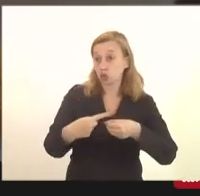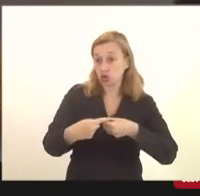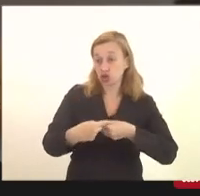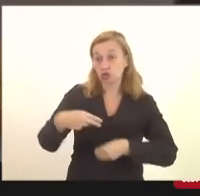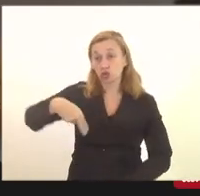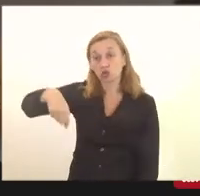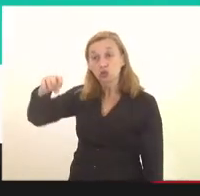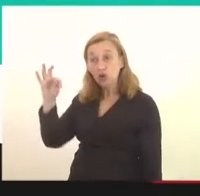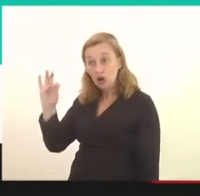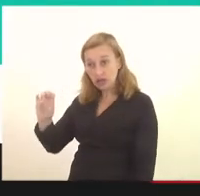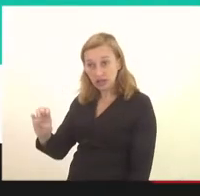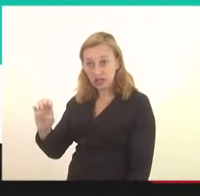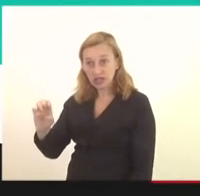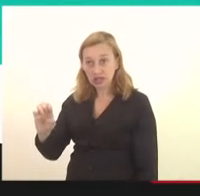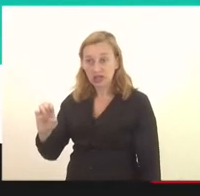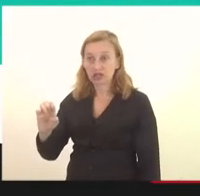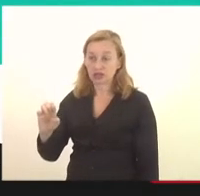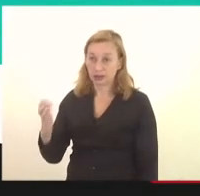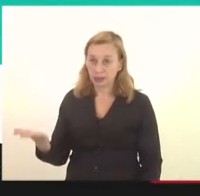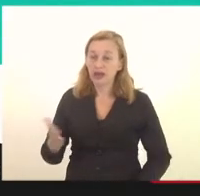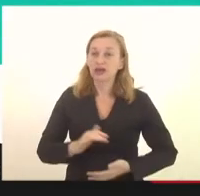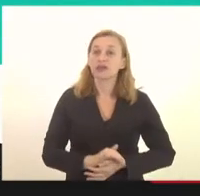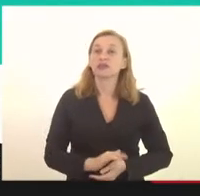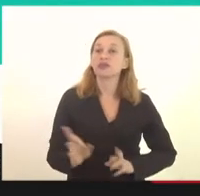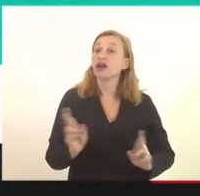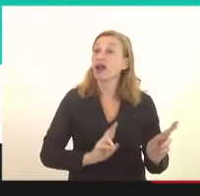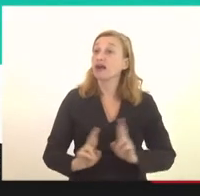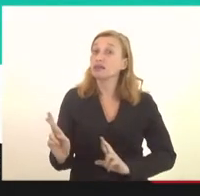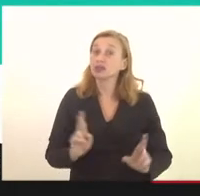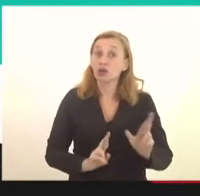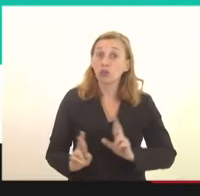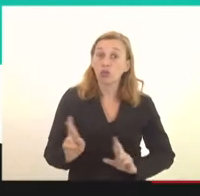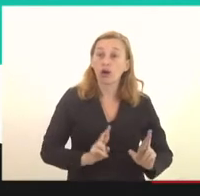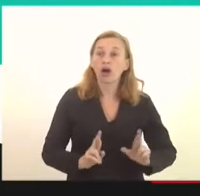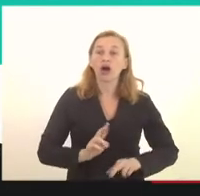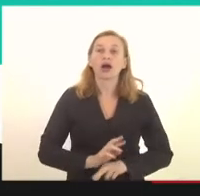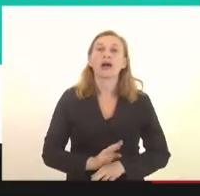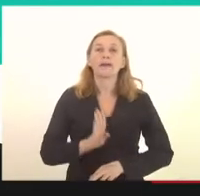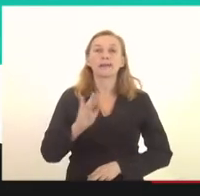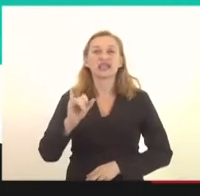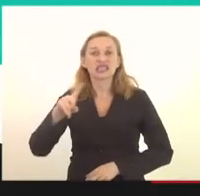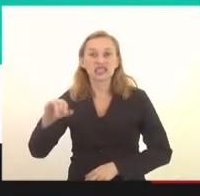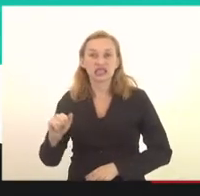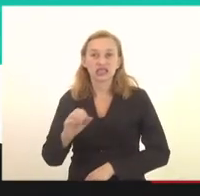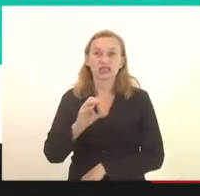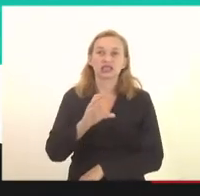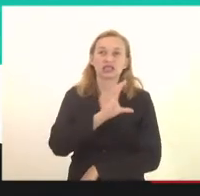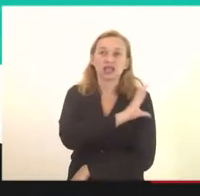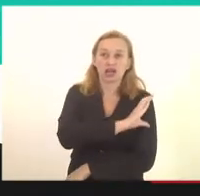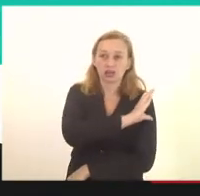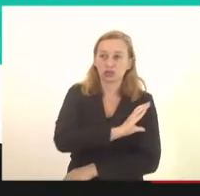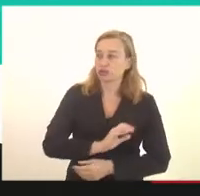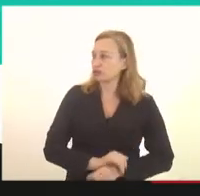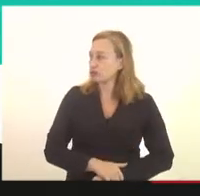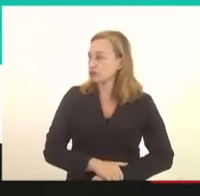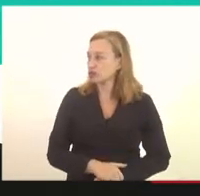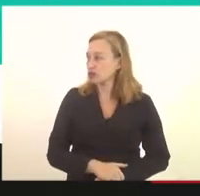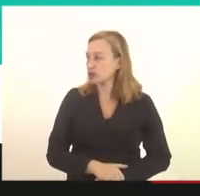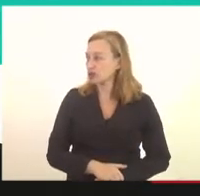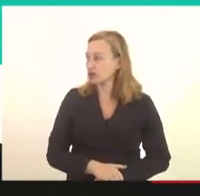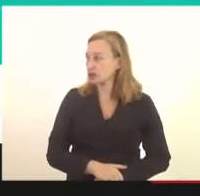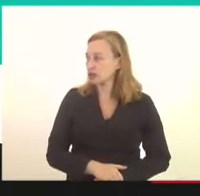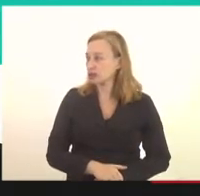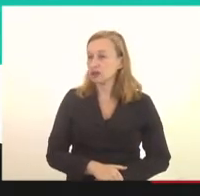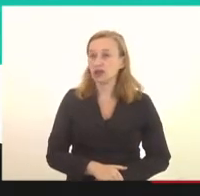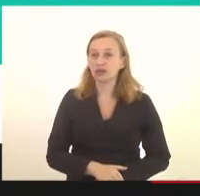Norte Fluminense em relação à questão da bacia de Campos. Então, depois de